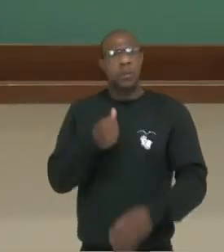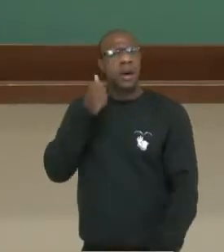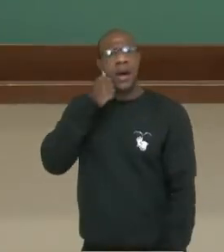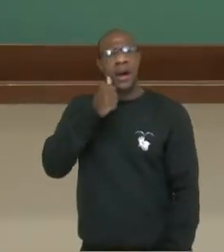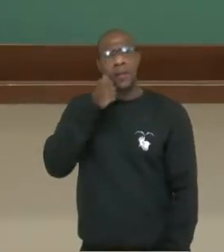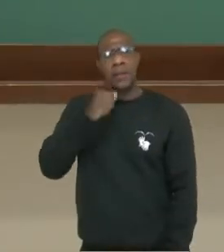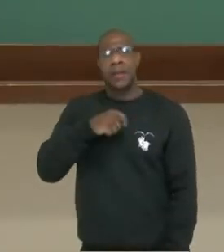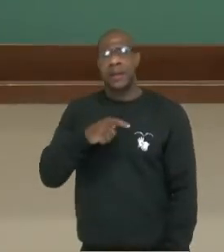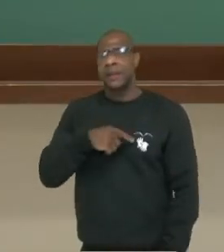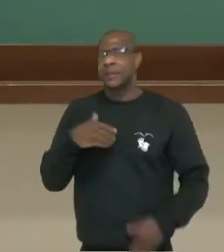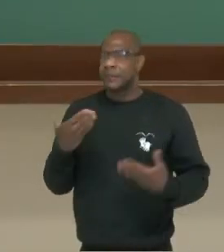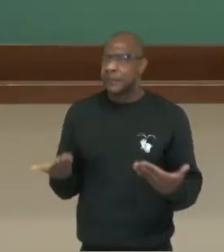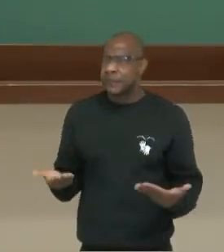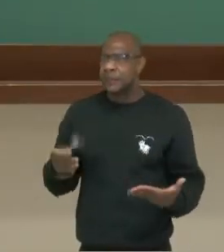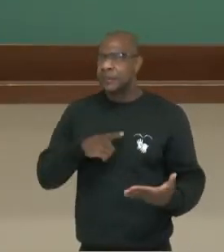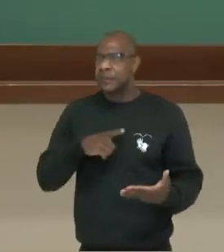estava